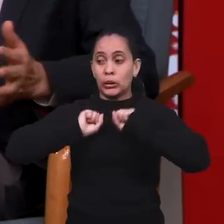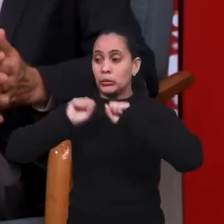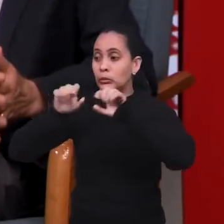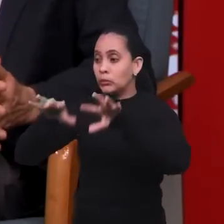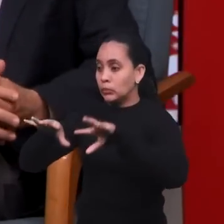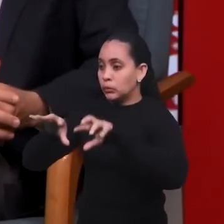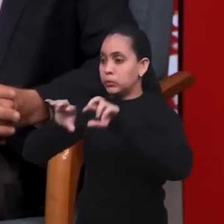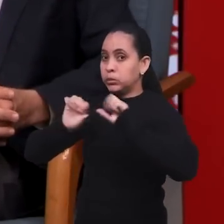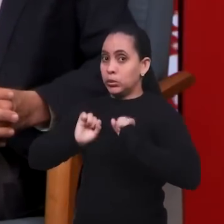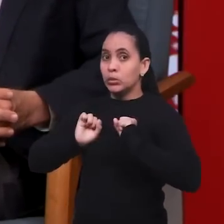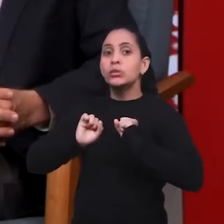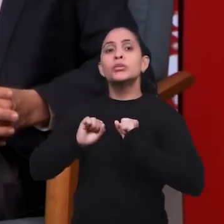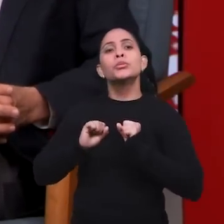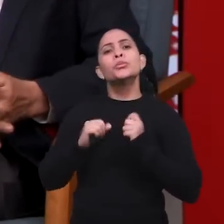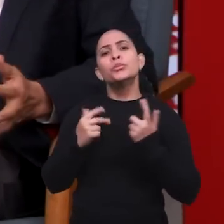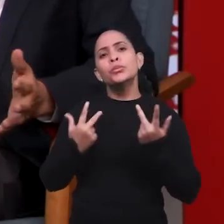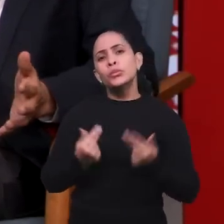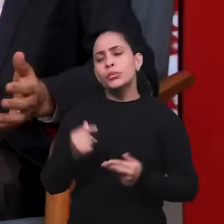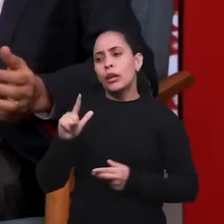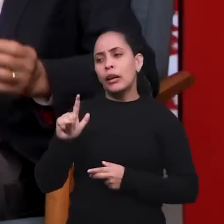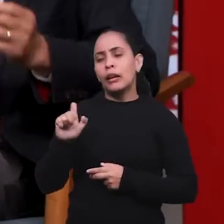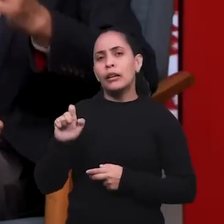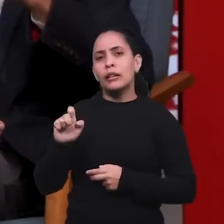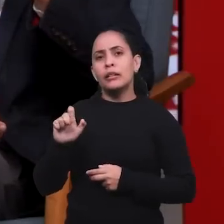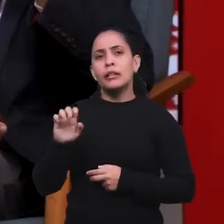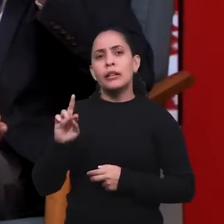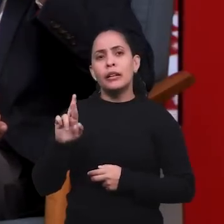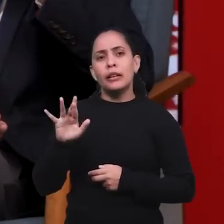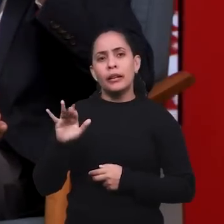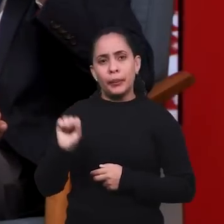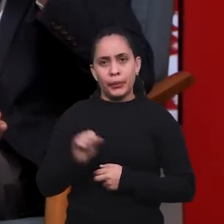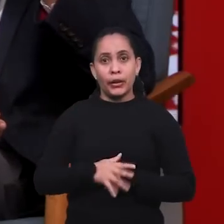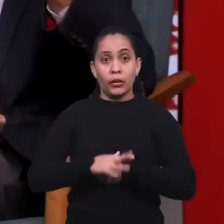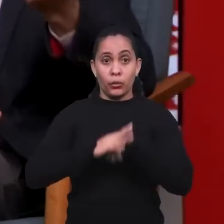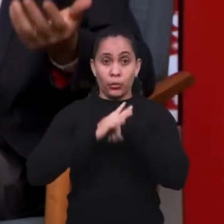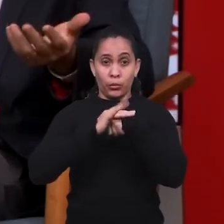por exemplo, a lepra. A lepra era uma doença